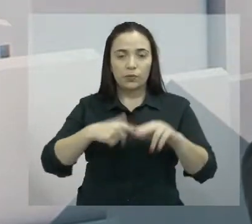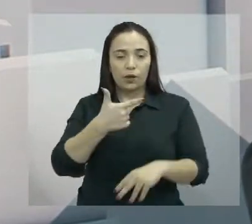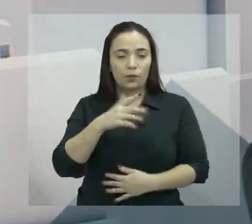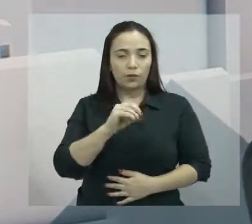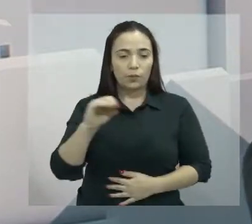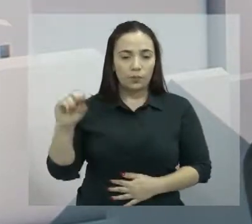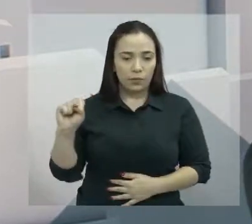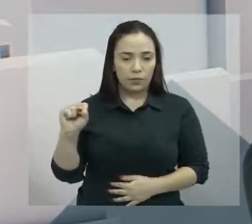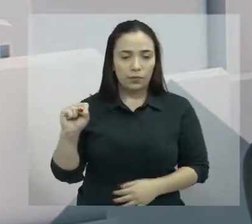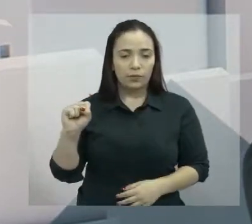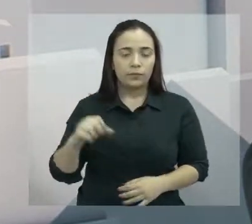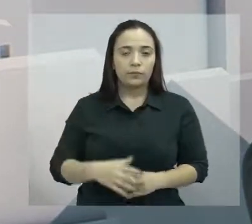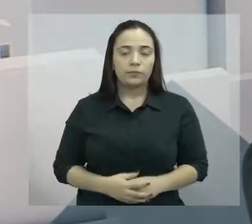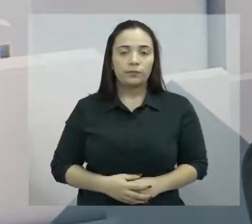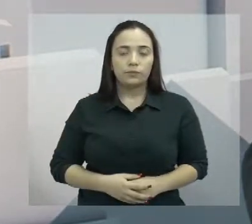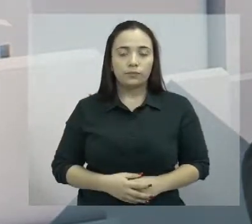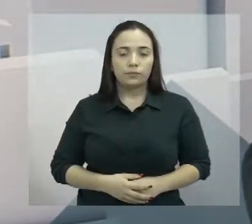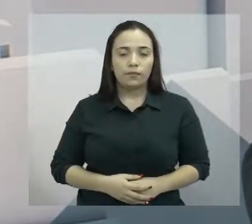2008,